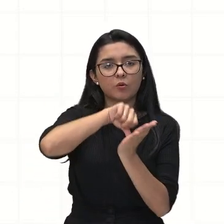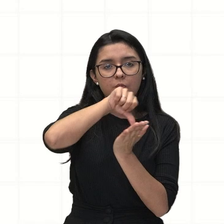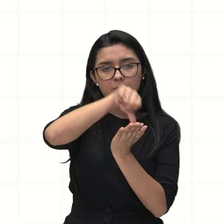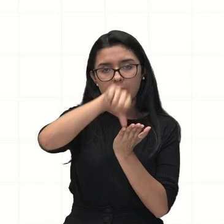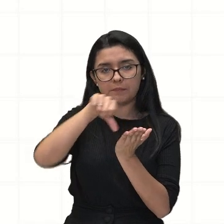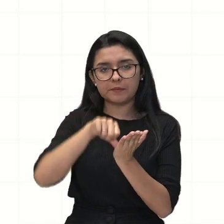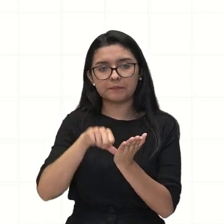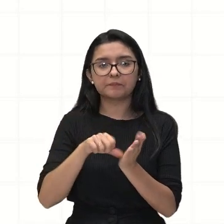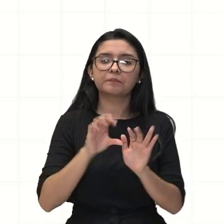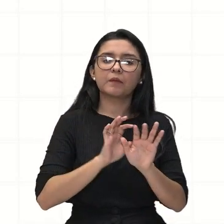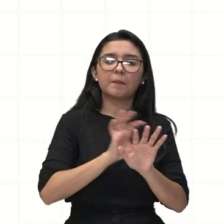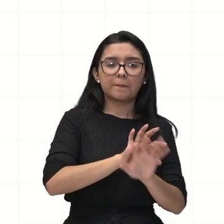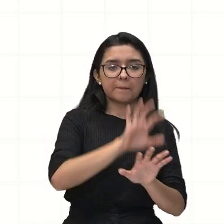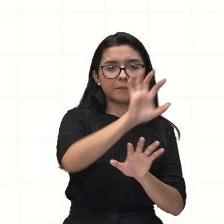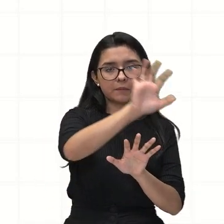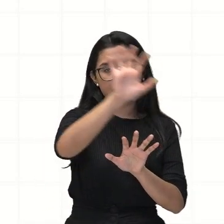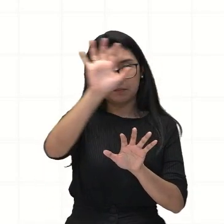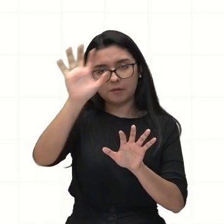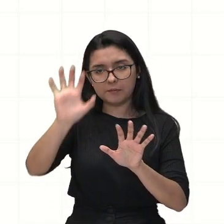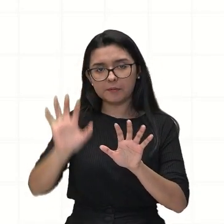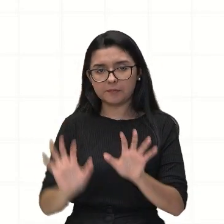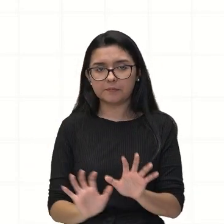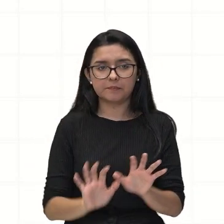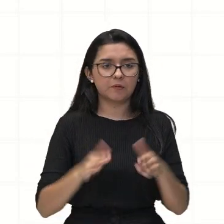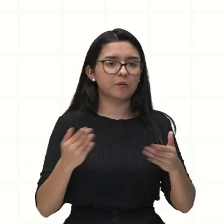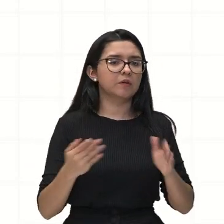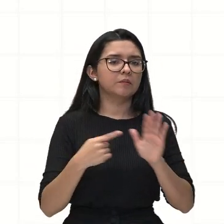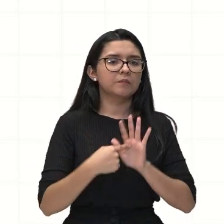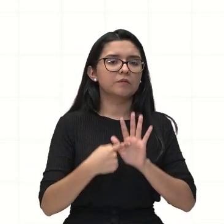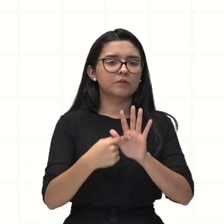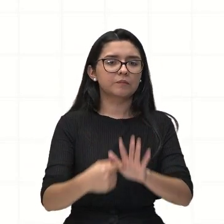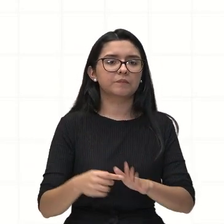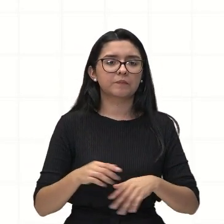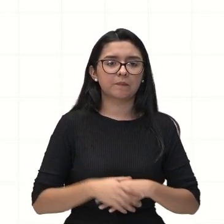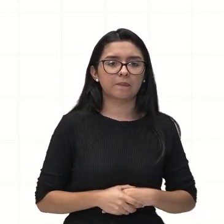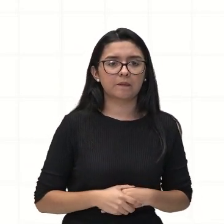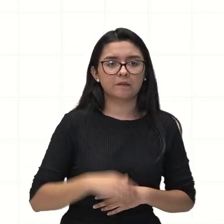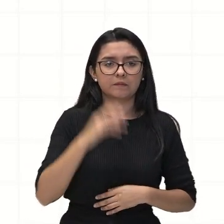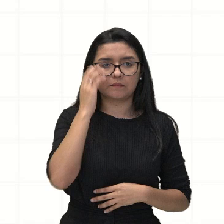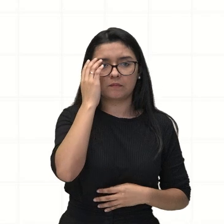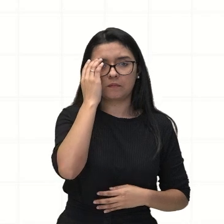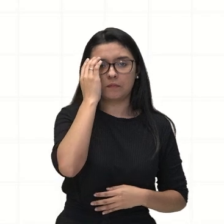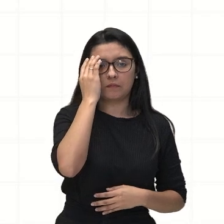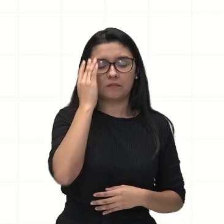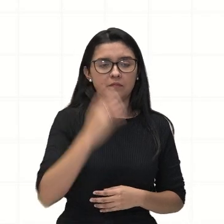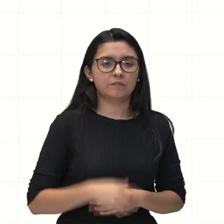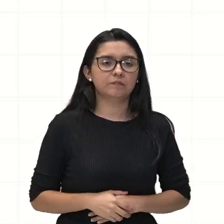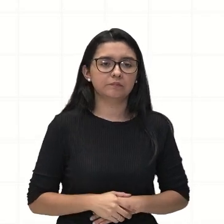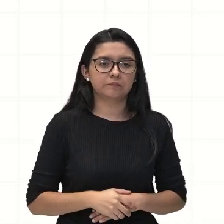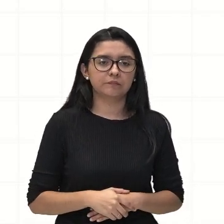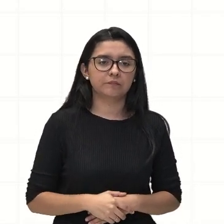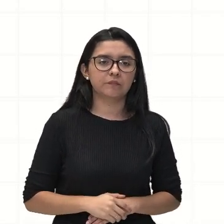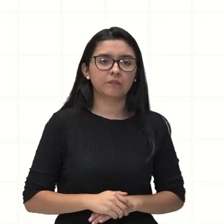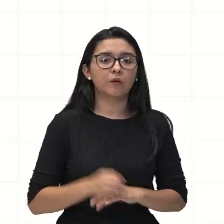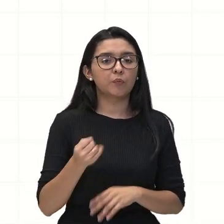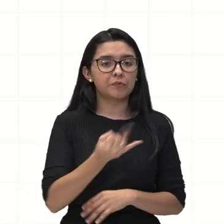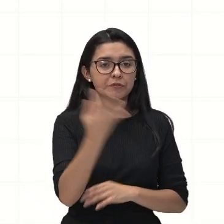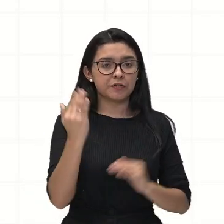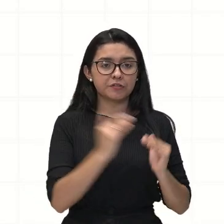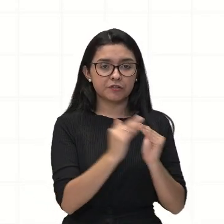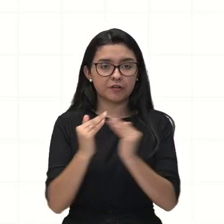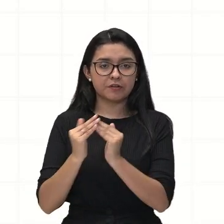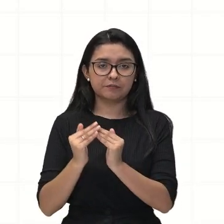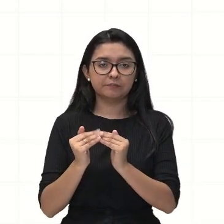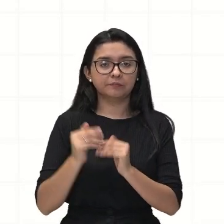o que que diz aqui no enunciado dele? Total de domicílios não ocupados no Brasil. Na região norte, que está em verde aqui,